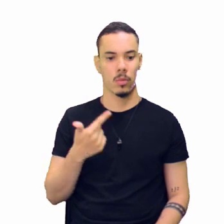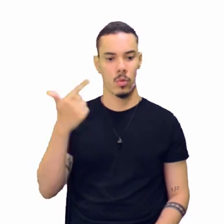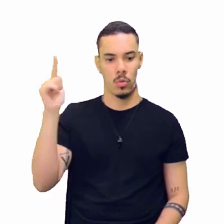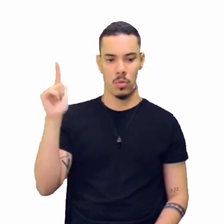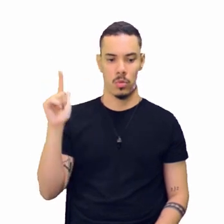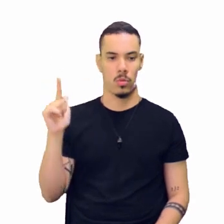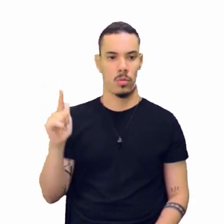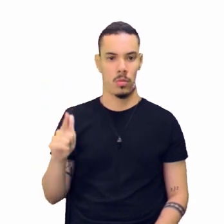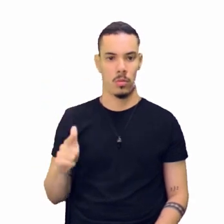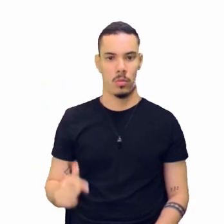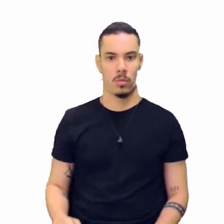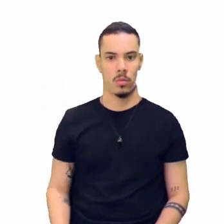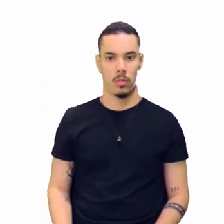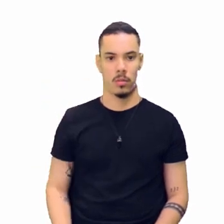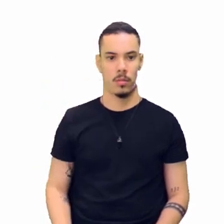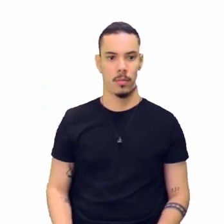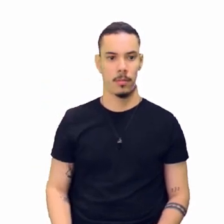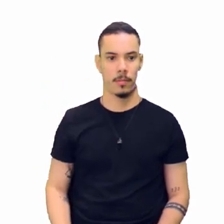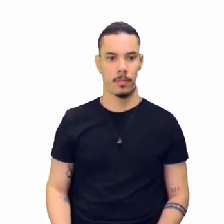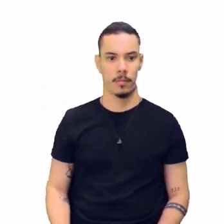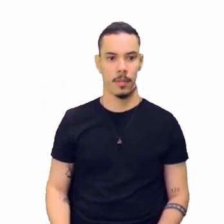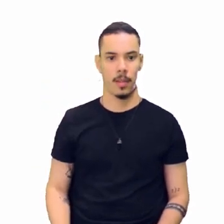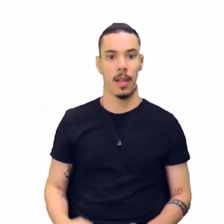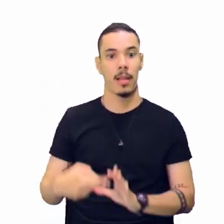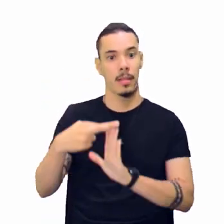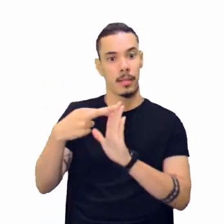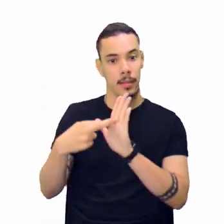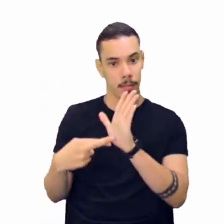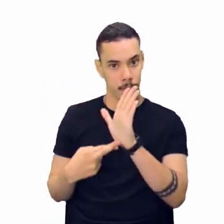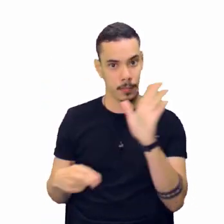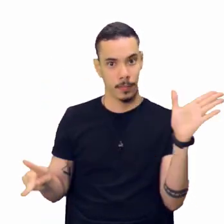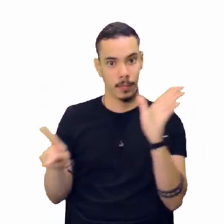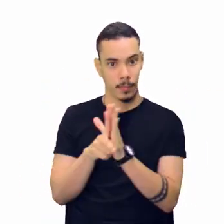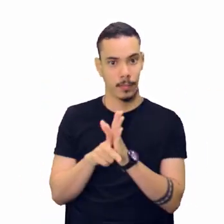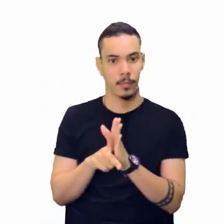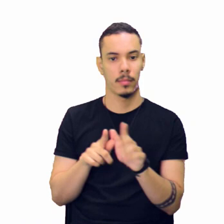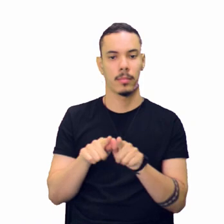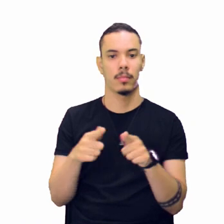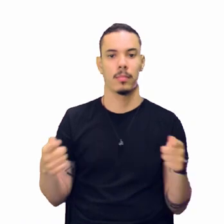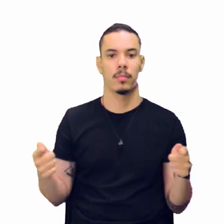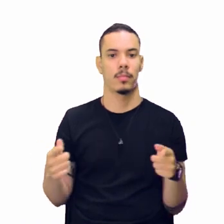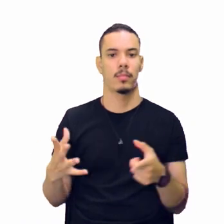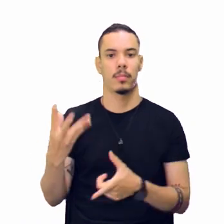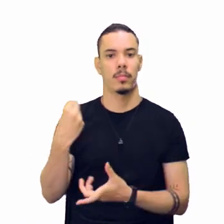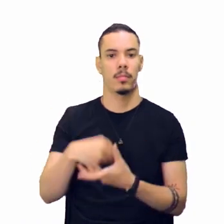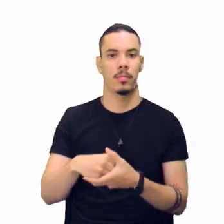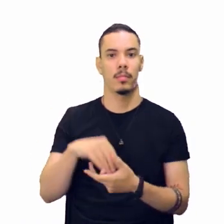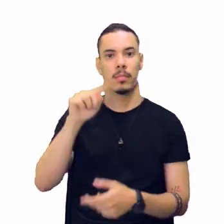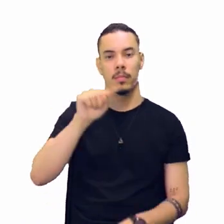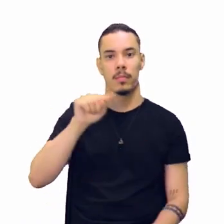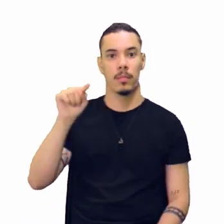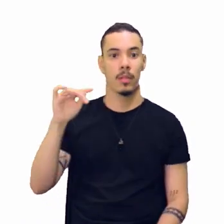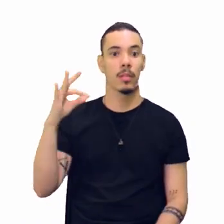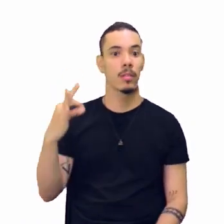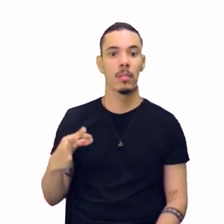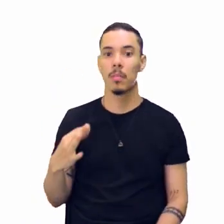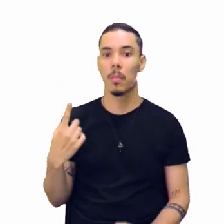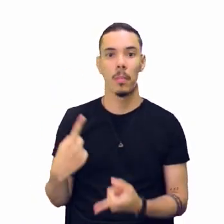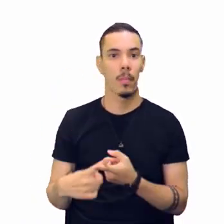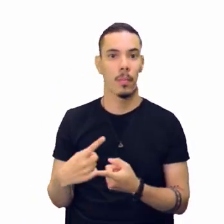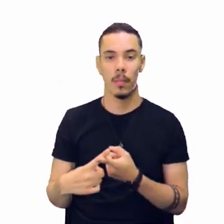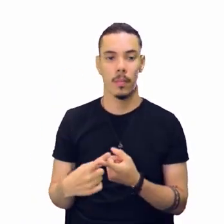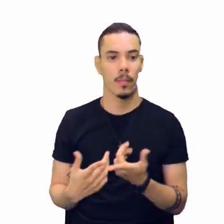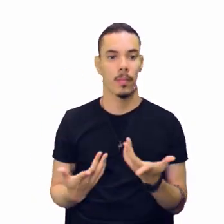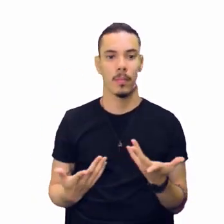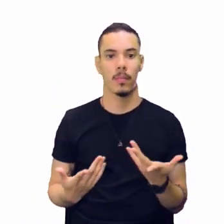desvio no tocante às regras de acentuação gráfica. Por que